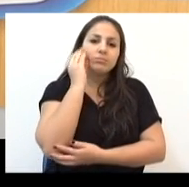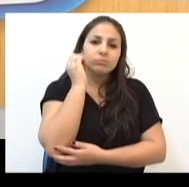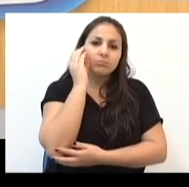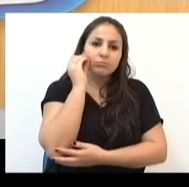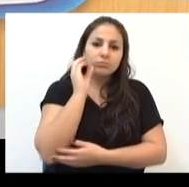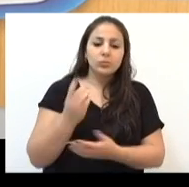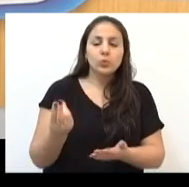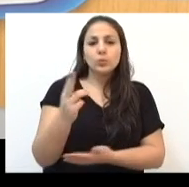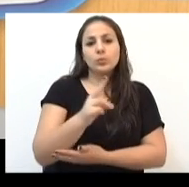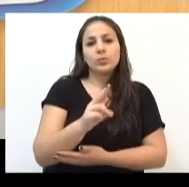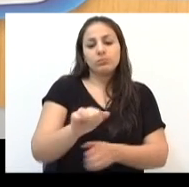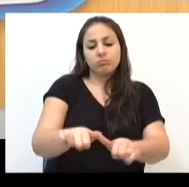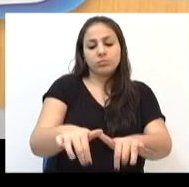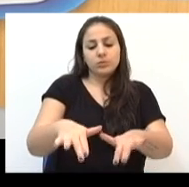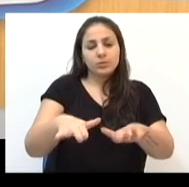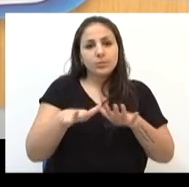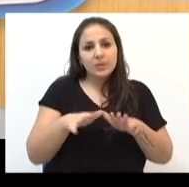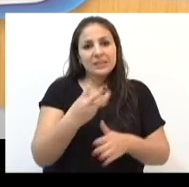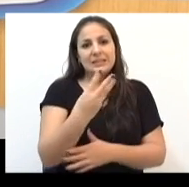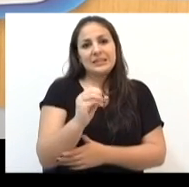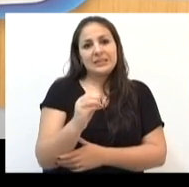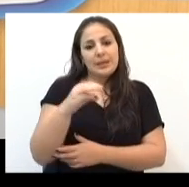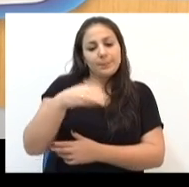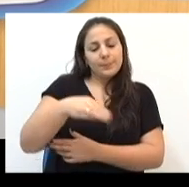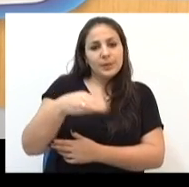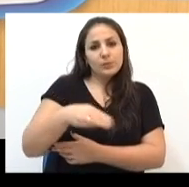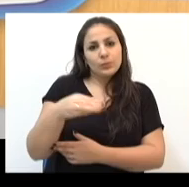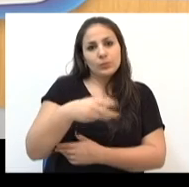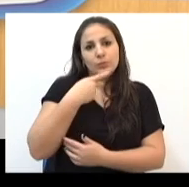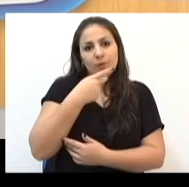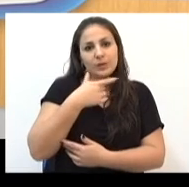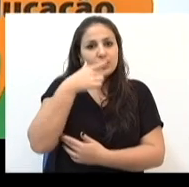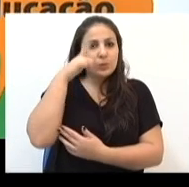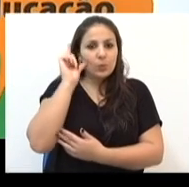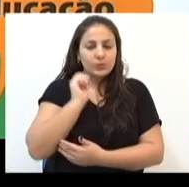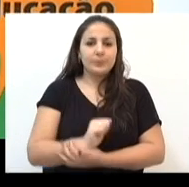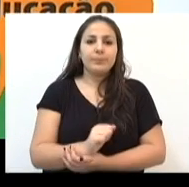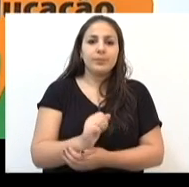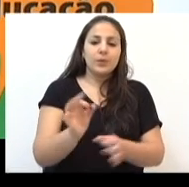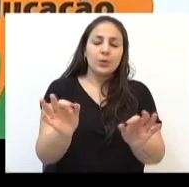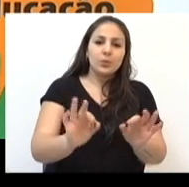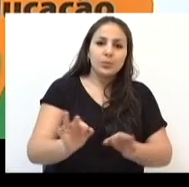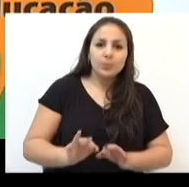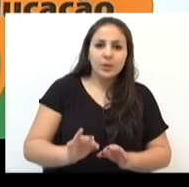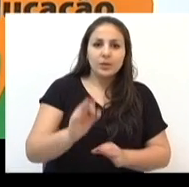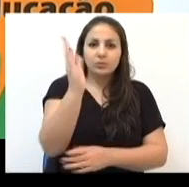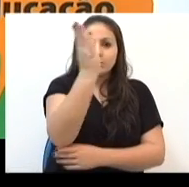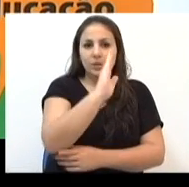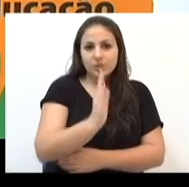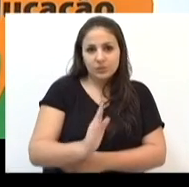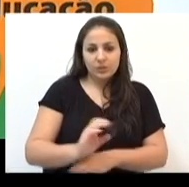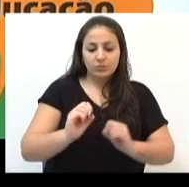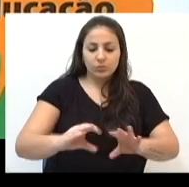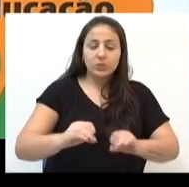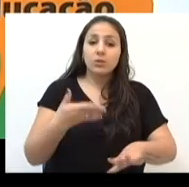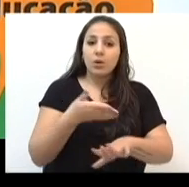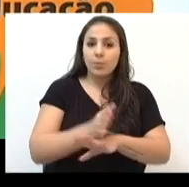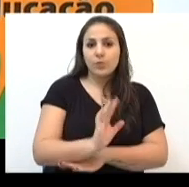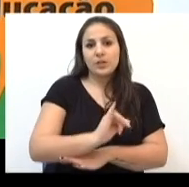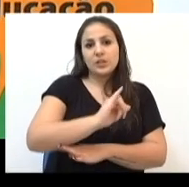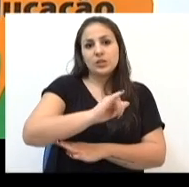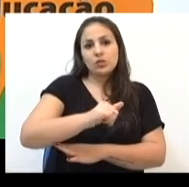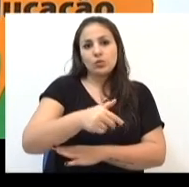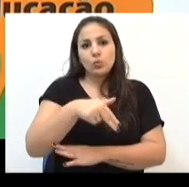a tribuna nos primeiros 30 minutos da sessão plenária de ontem. O Plano Nacional da Educação foi aprovado